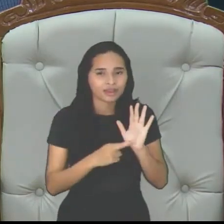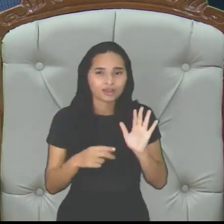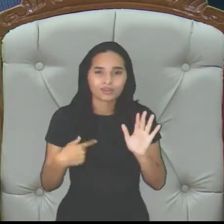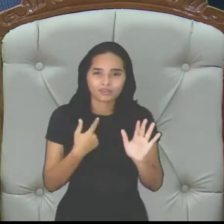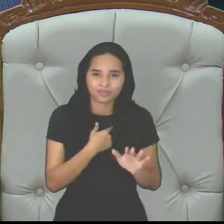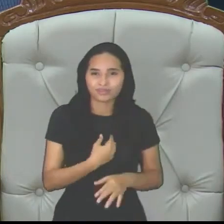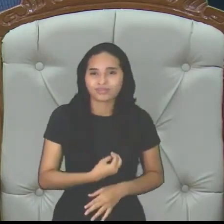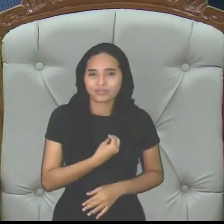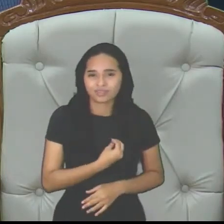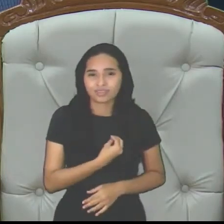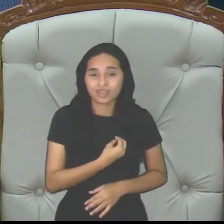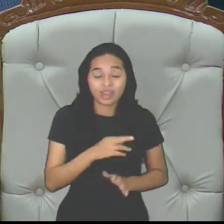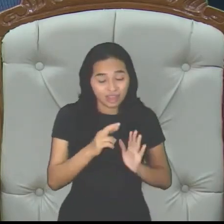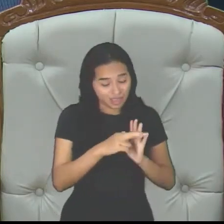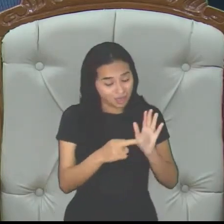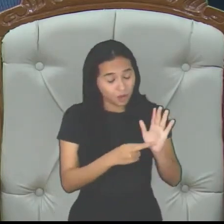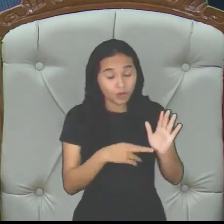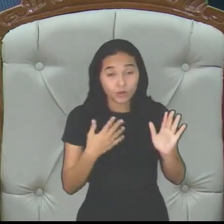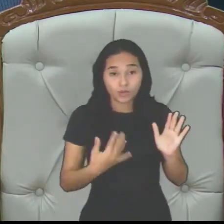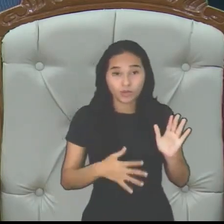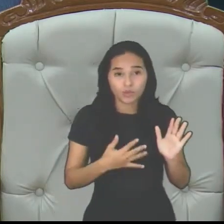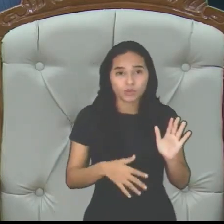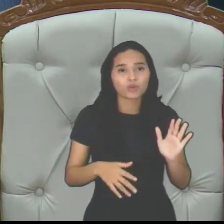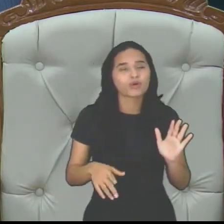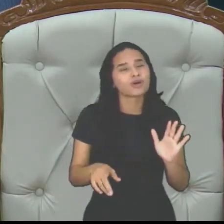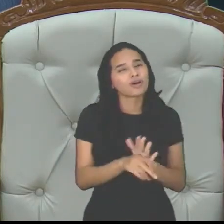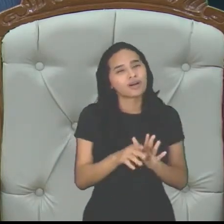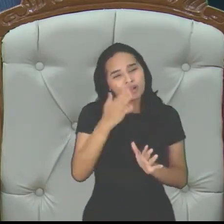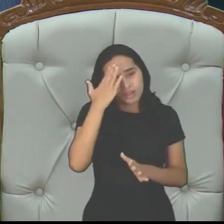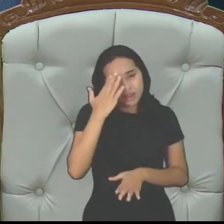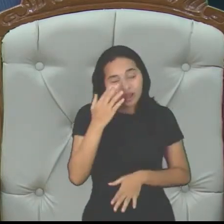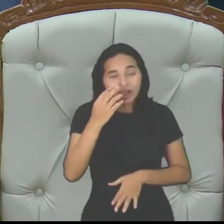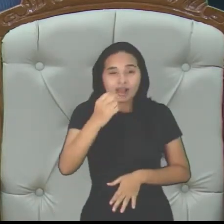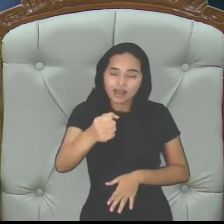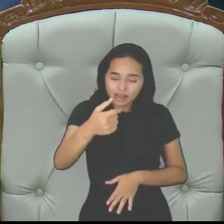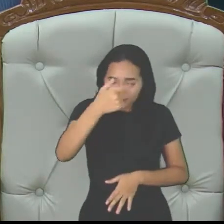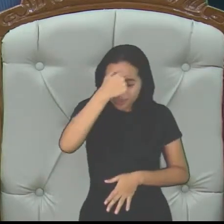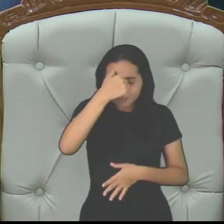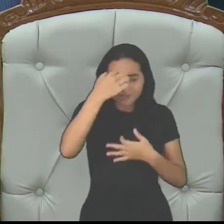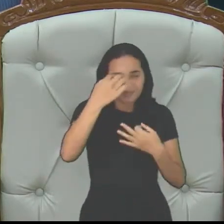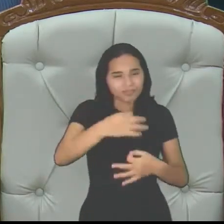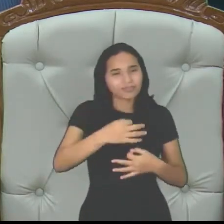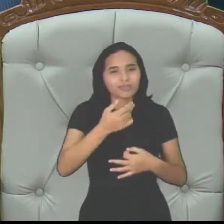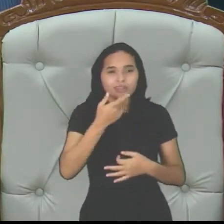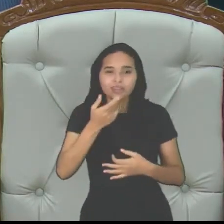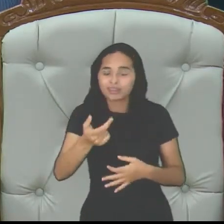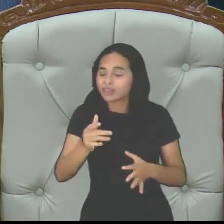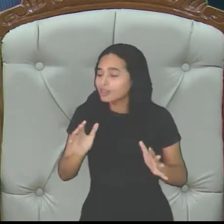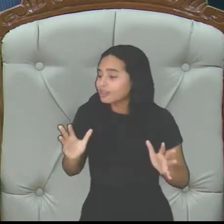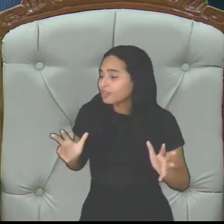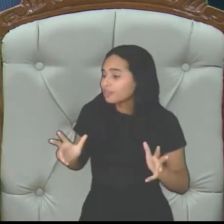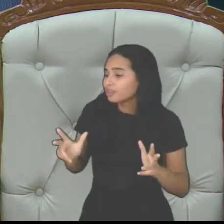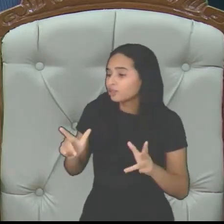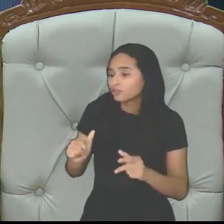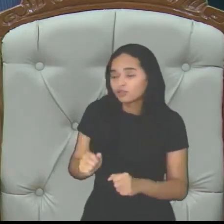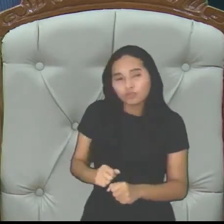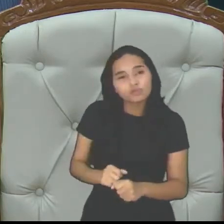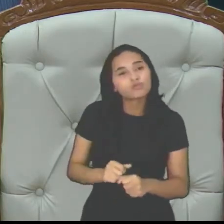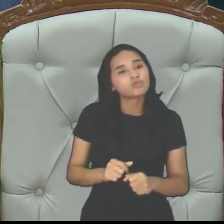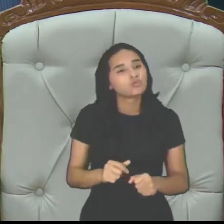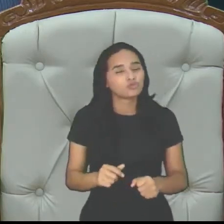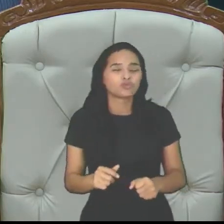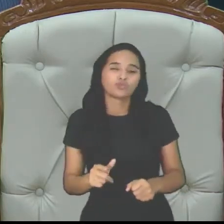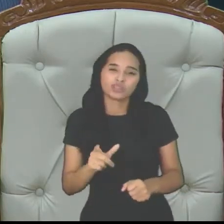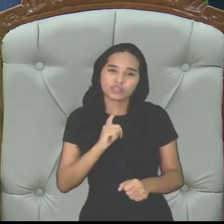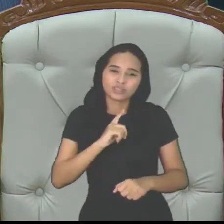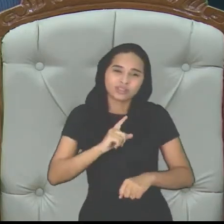É tão regrada que o próprio Salomão, na sua sapiência, vai dizer que tem tempo para nascer